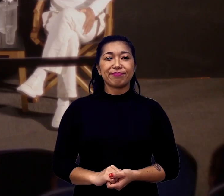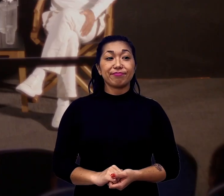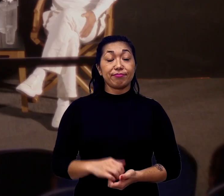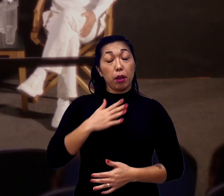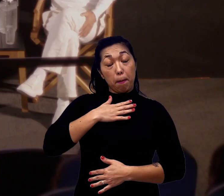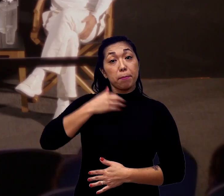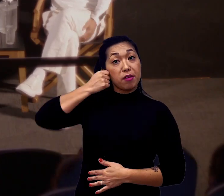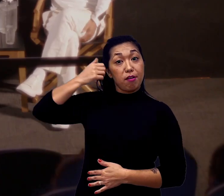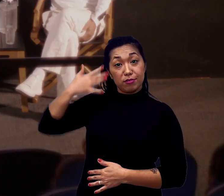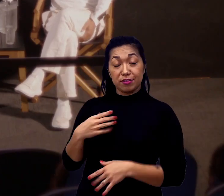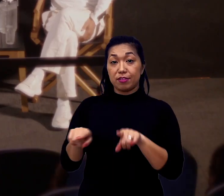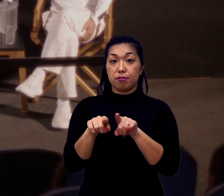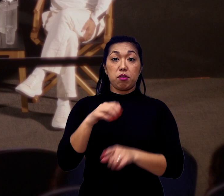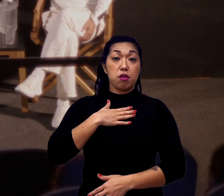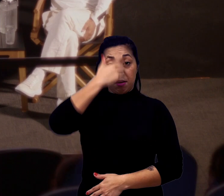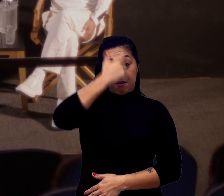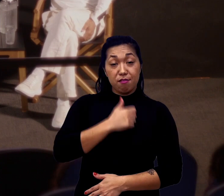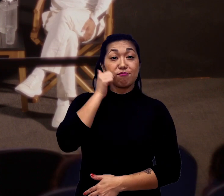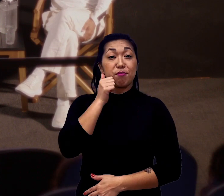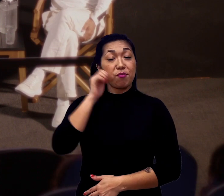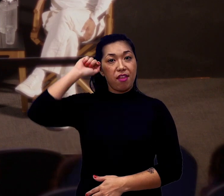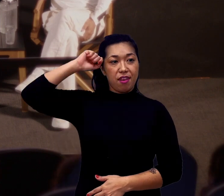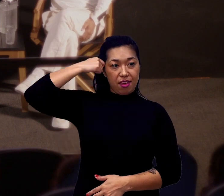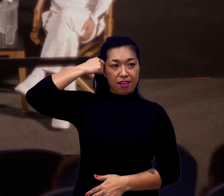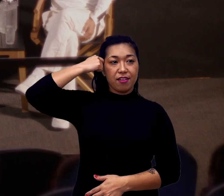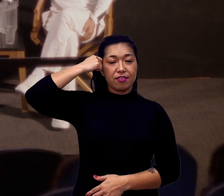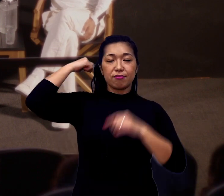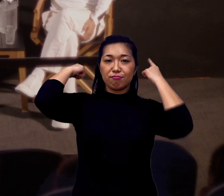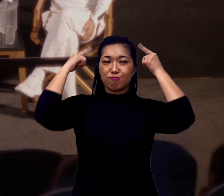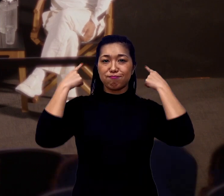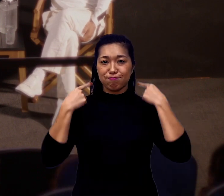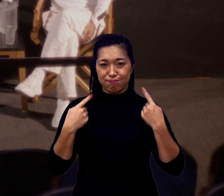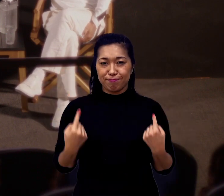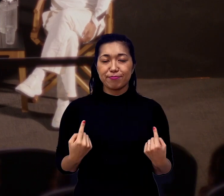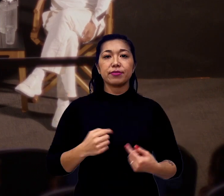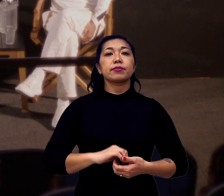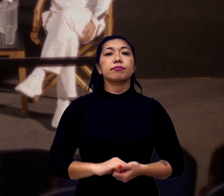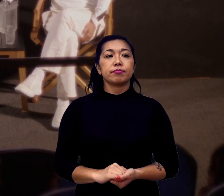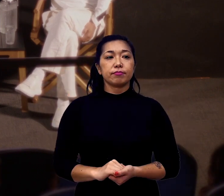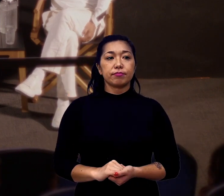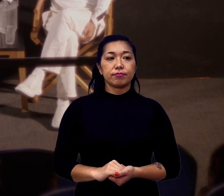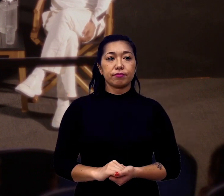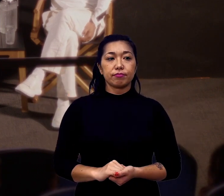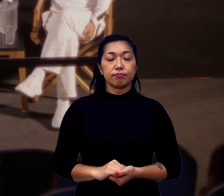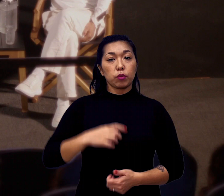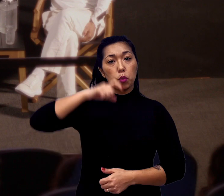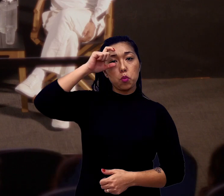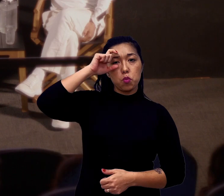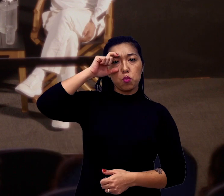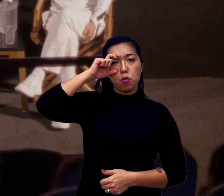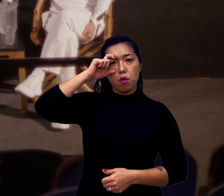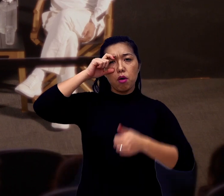Fazer minha audiodescrição também. Sou uma mulher negra, tenho cabelos crespos, encaracolados, estou com